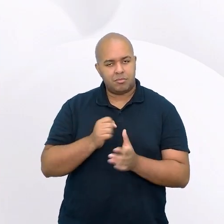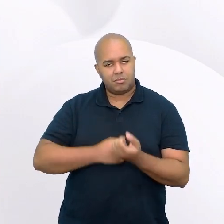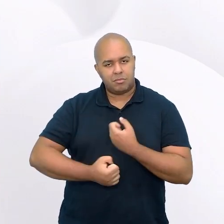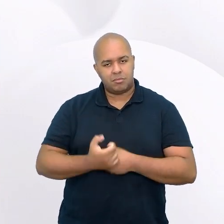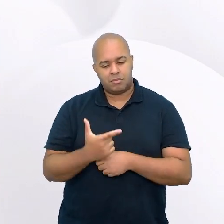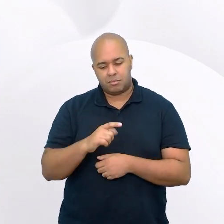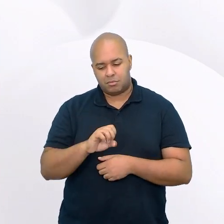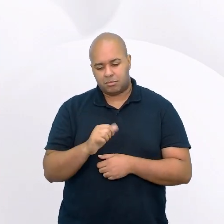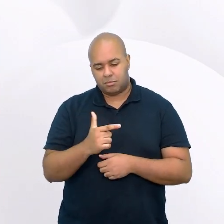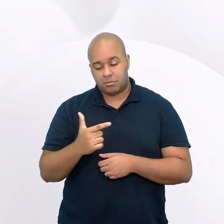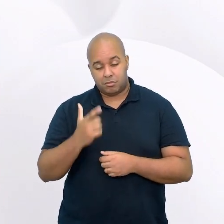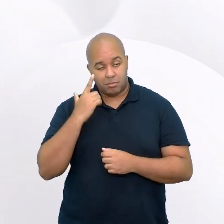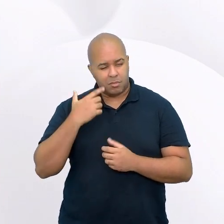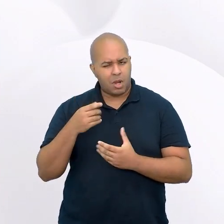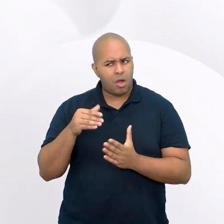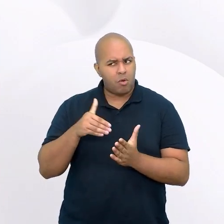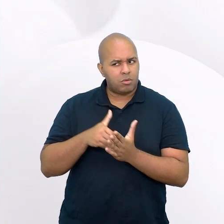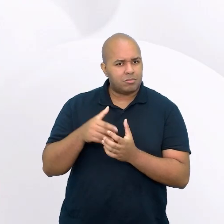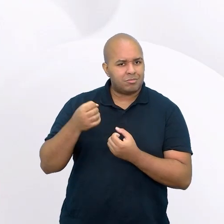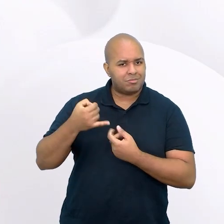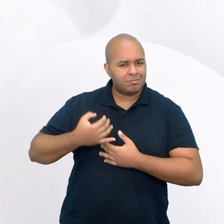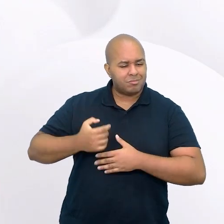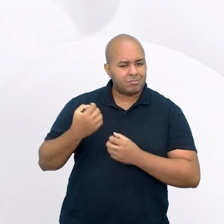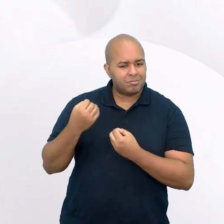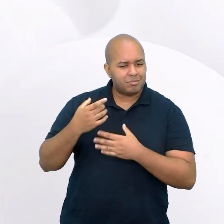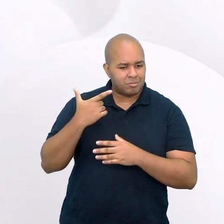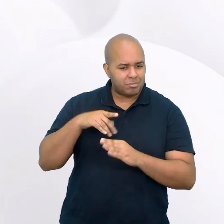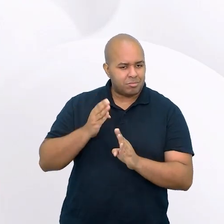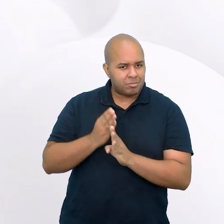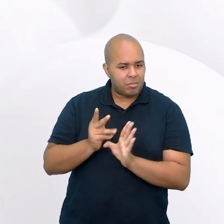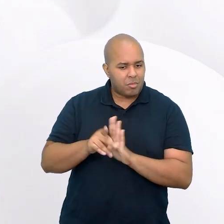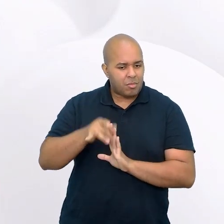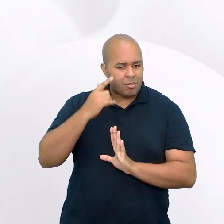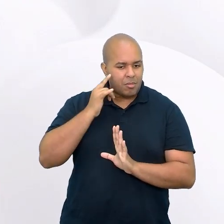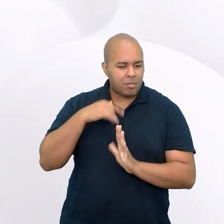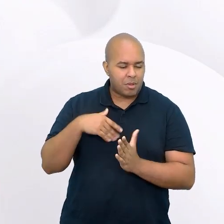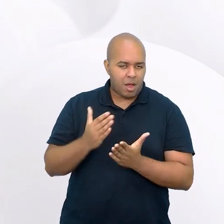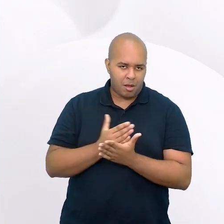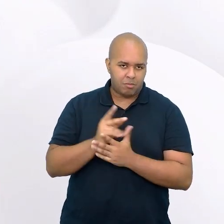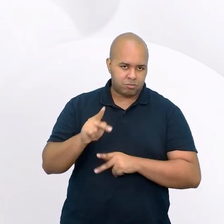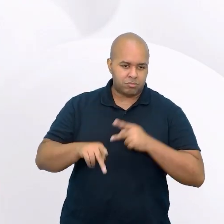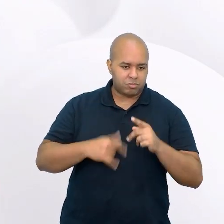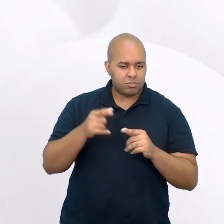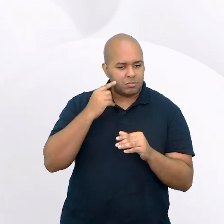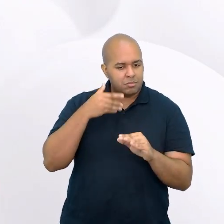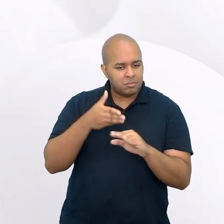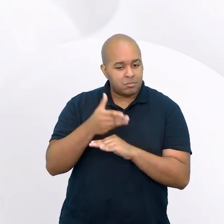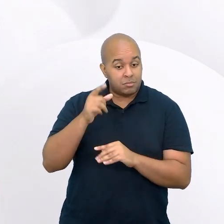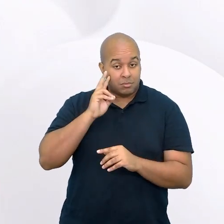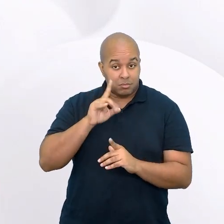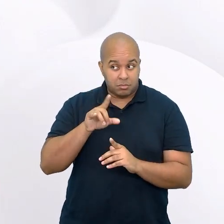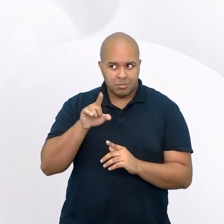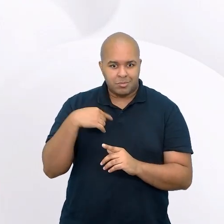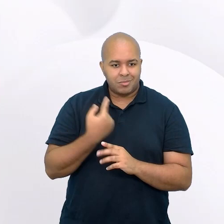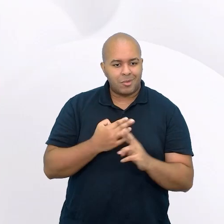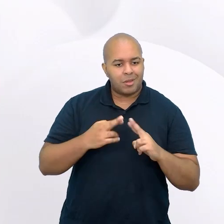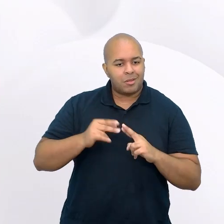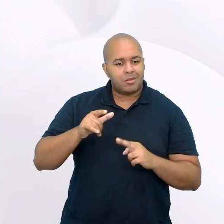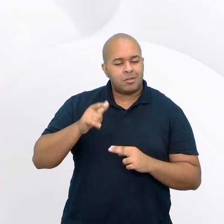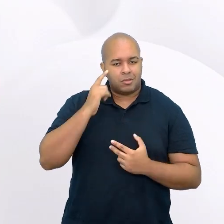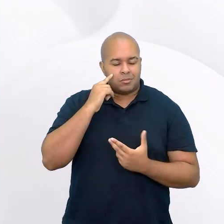que eram os últimos dados que estavam ali disponíveis para o público né Então a nossa